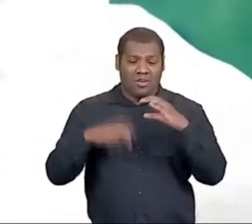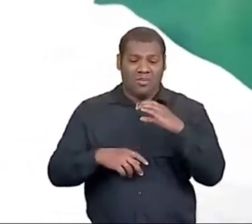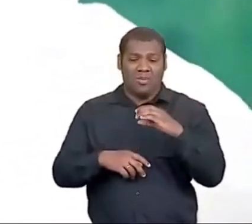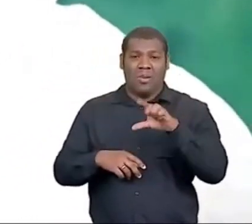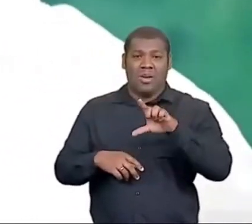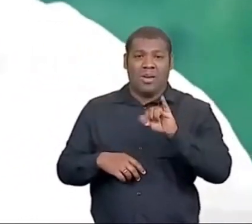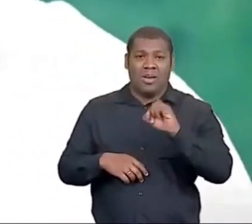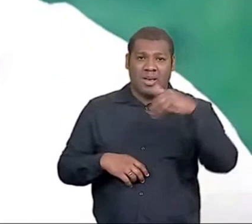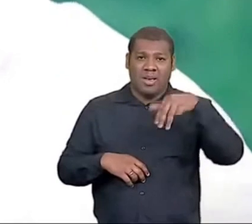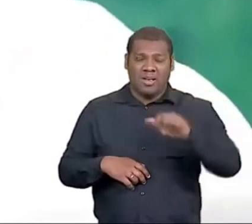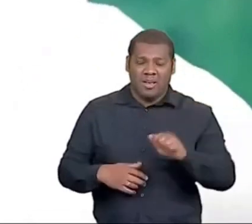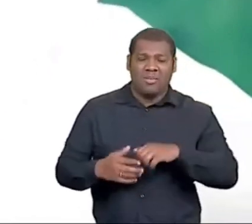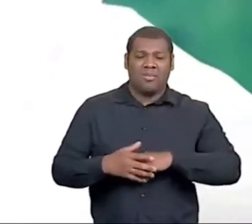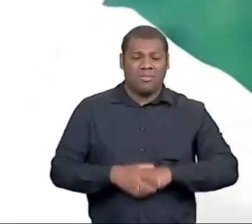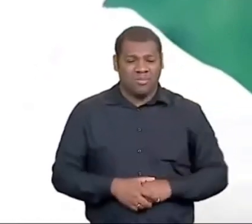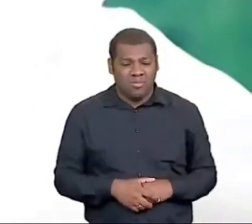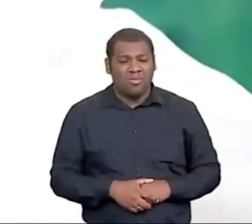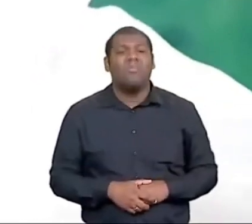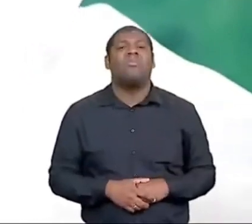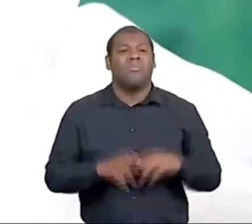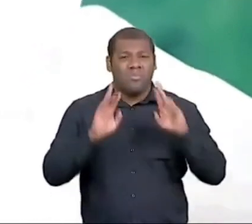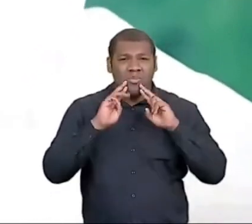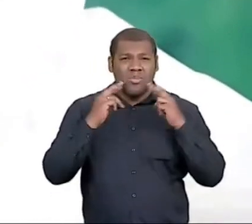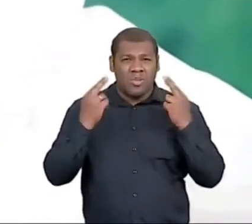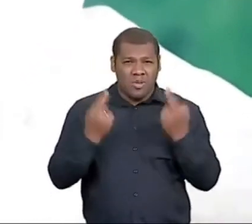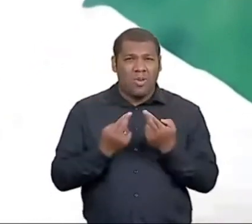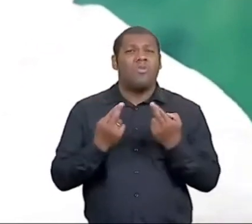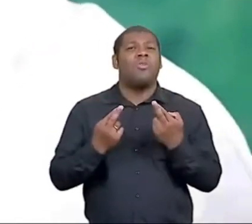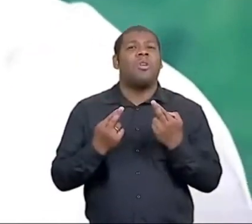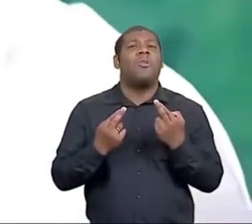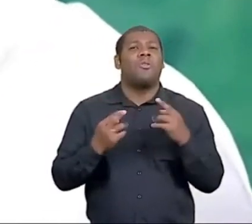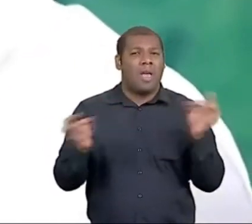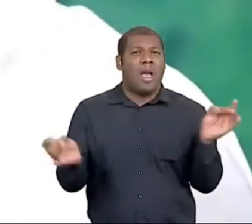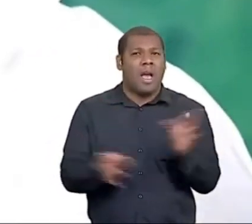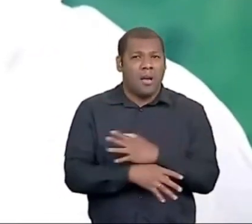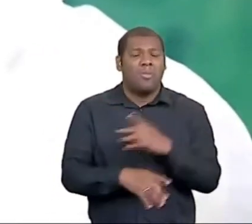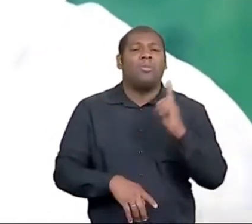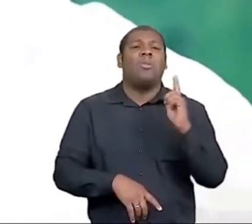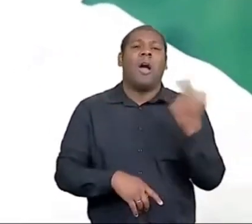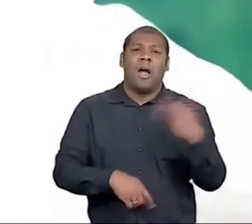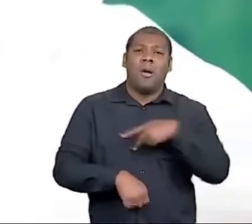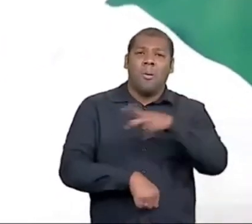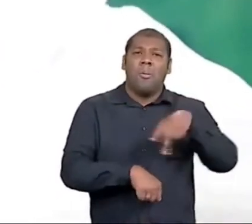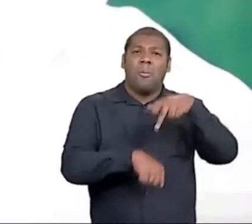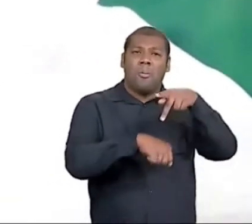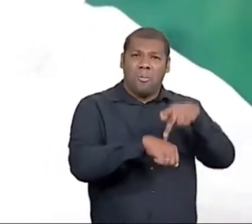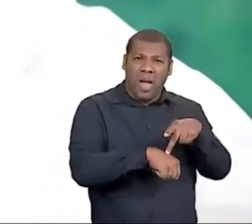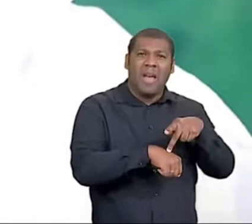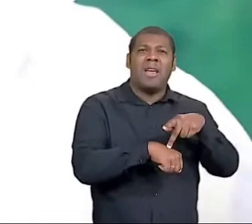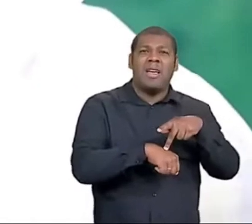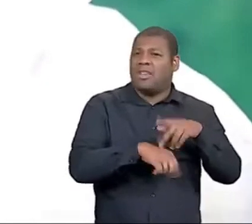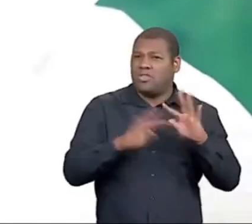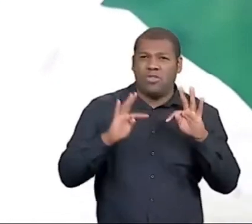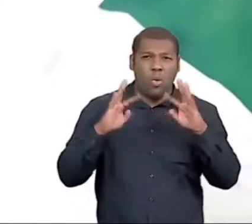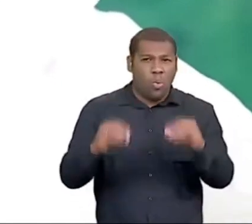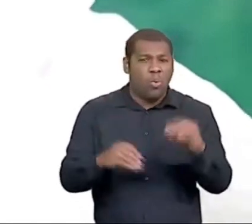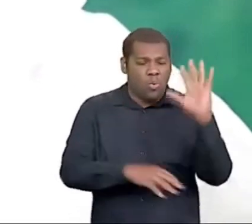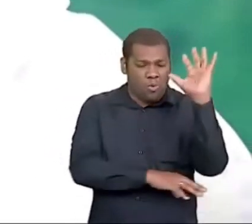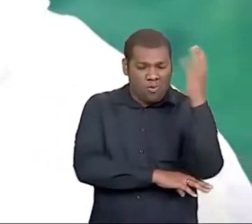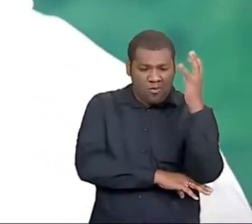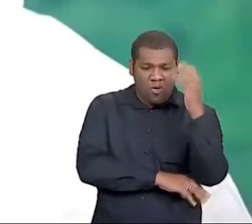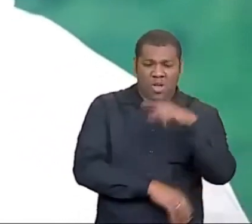preparado para, de forma unificada, todos os países que têm floresta ter uma posição comum